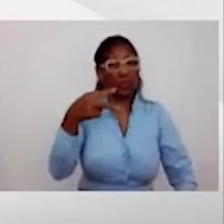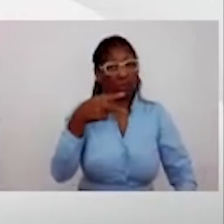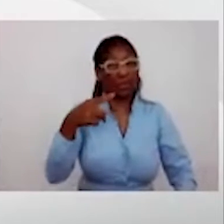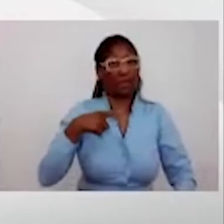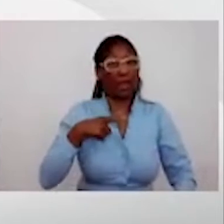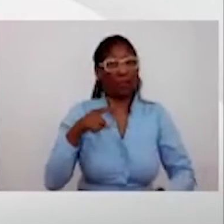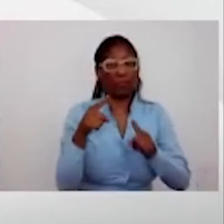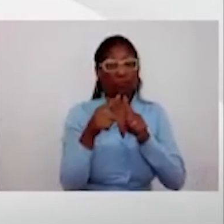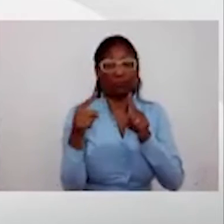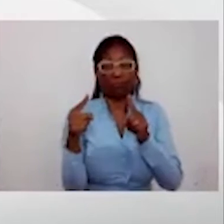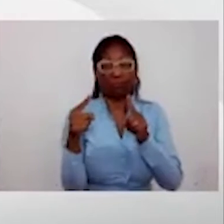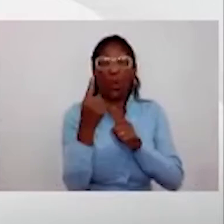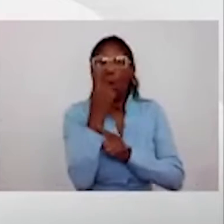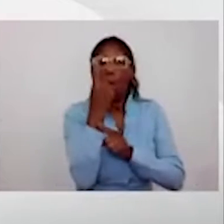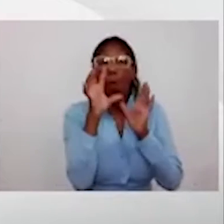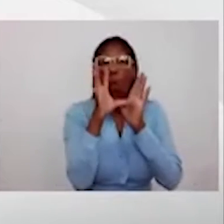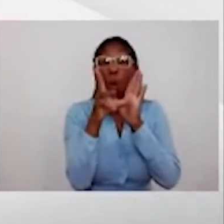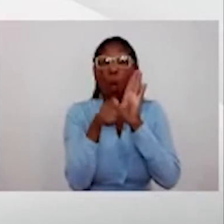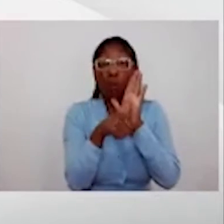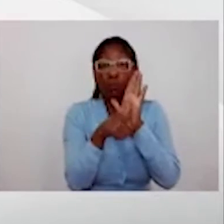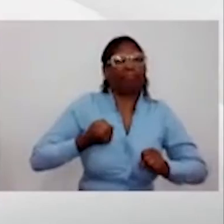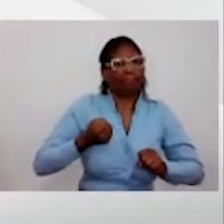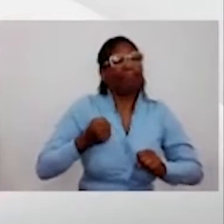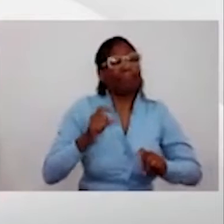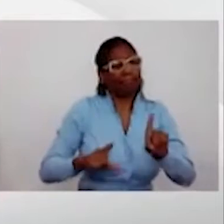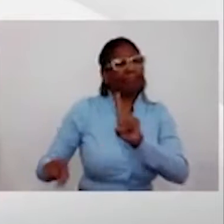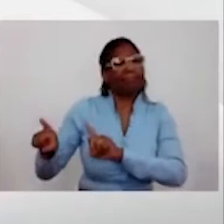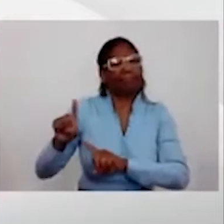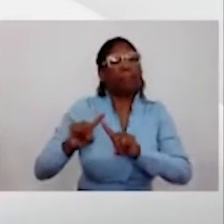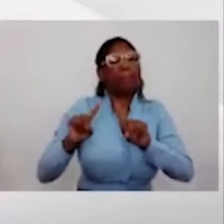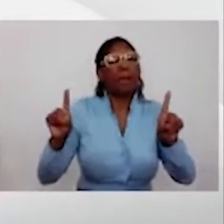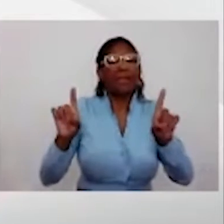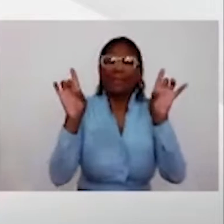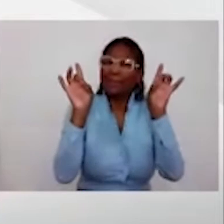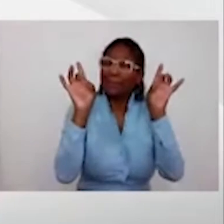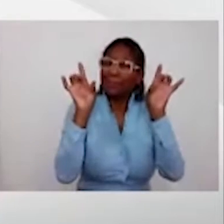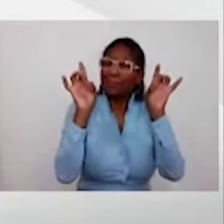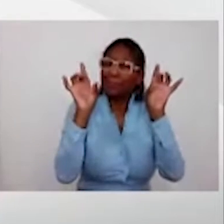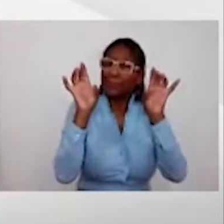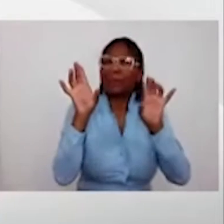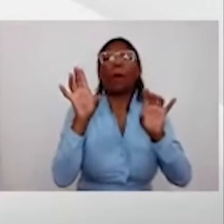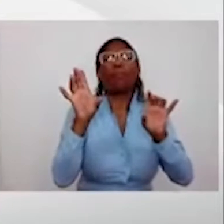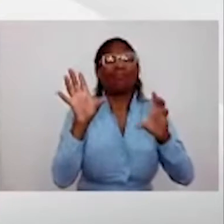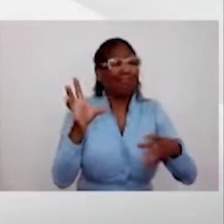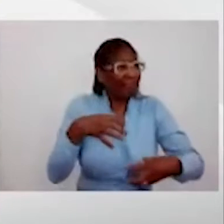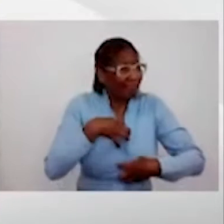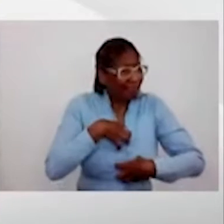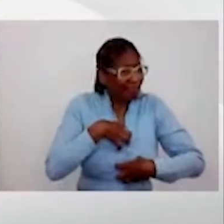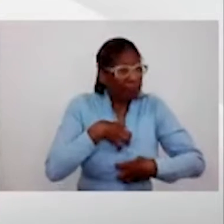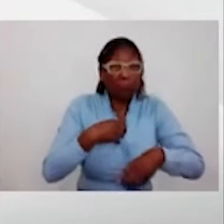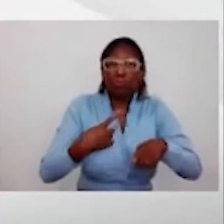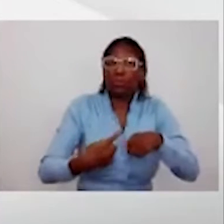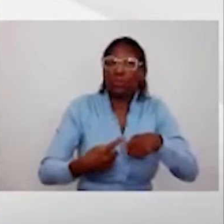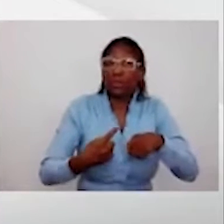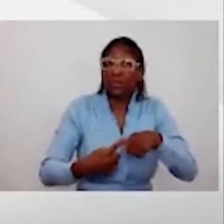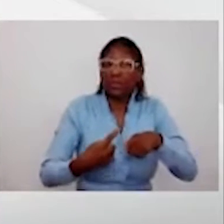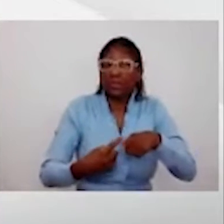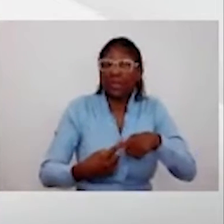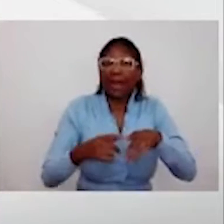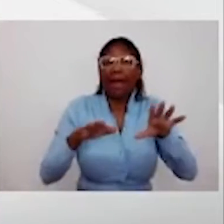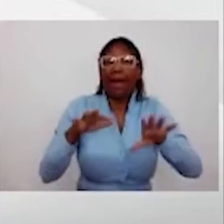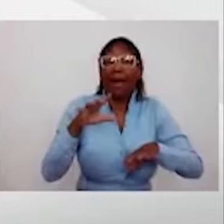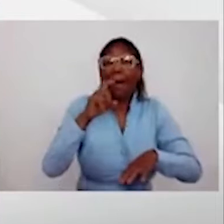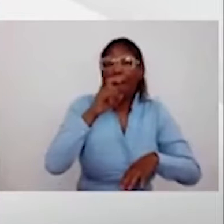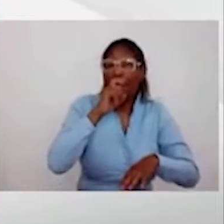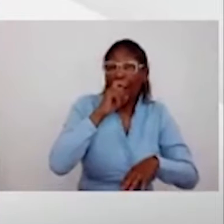apenas um latrocínio registrado aí em janeiro. Aqui, especialmente, é aquele crime que mais choca, porque um pai de família, uma